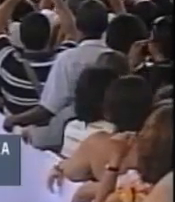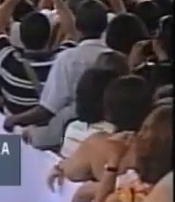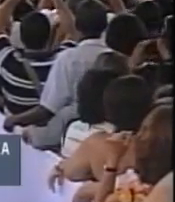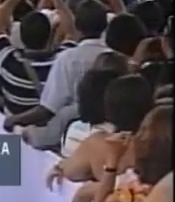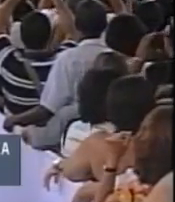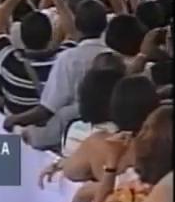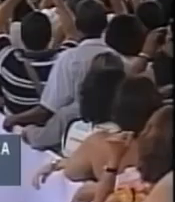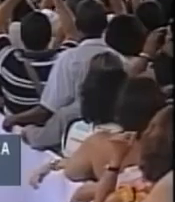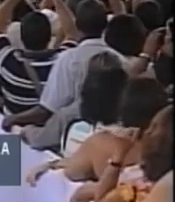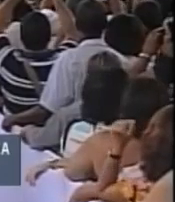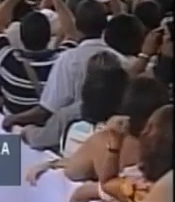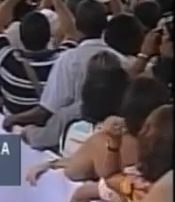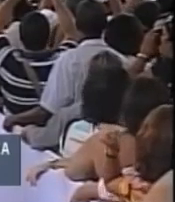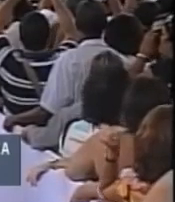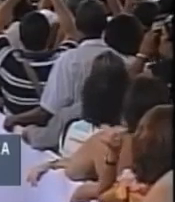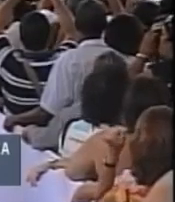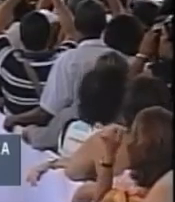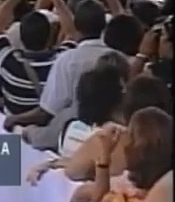Bom,